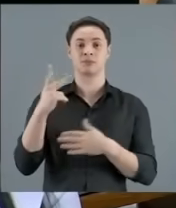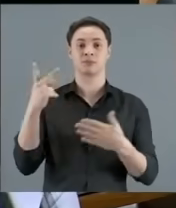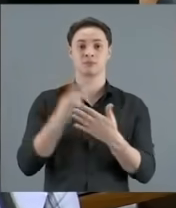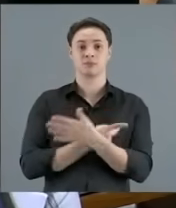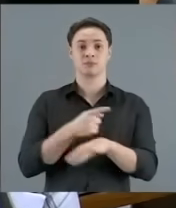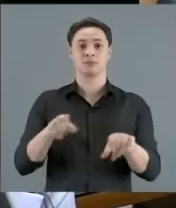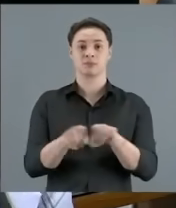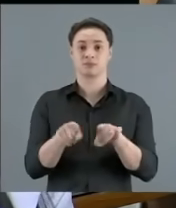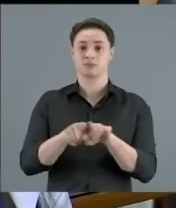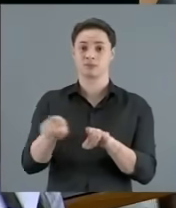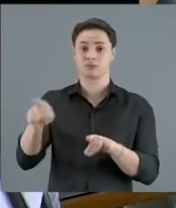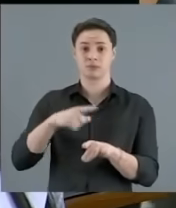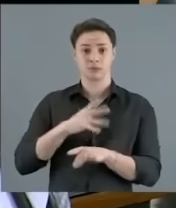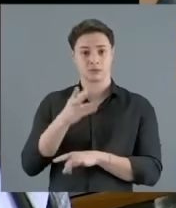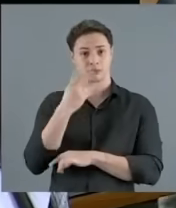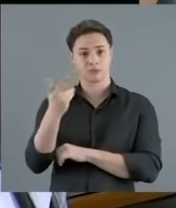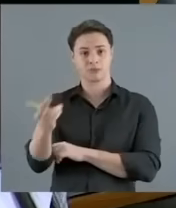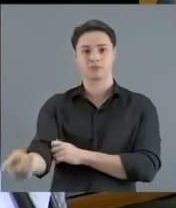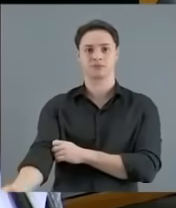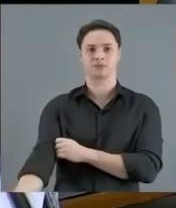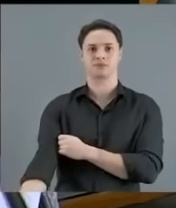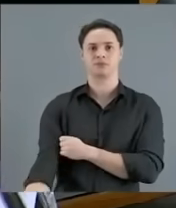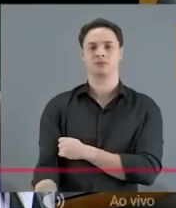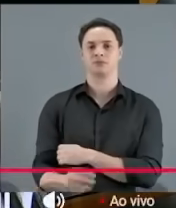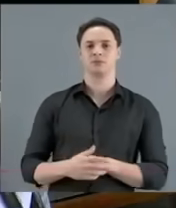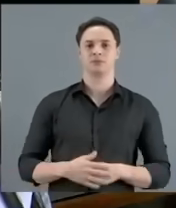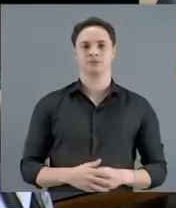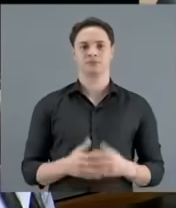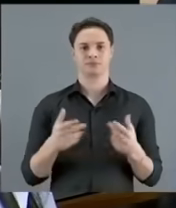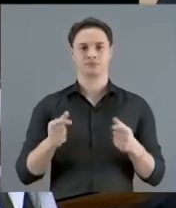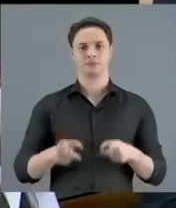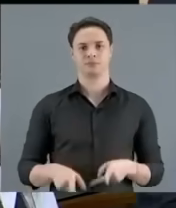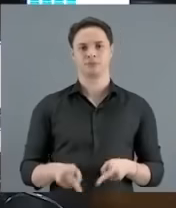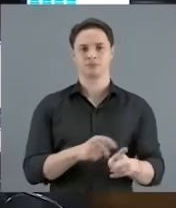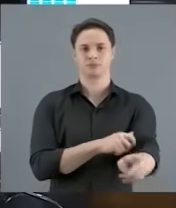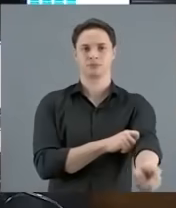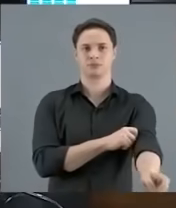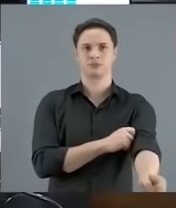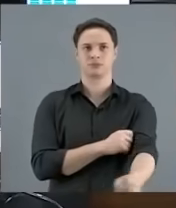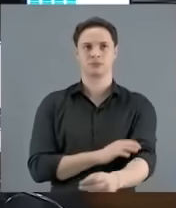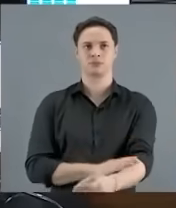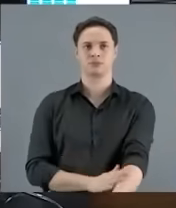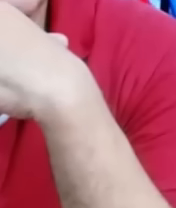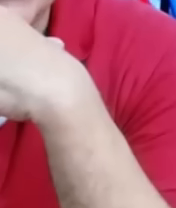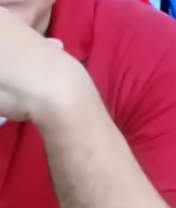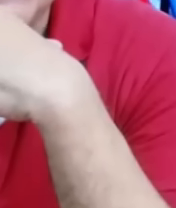que o nosso depoente era ministro. Pois não, senhor. Bem, Para darmos sequência aqui nos trabalhos,